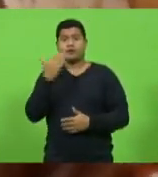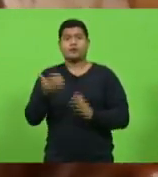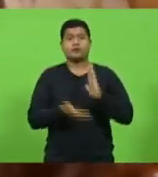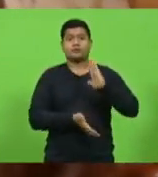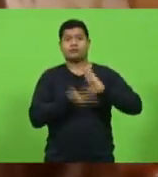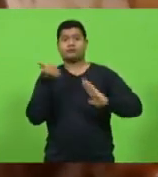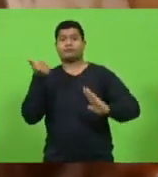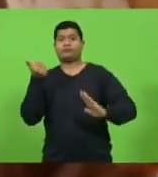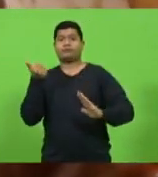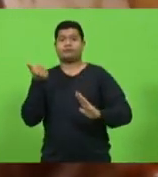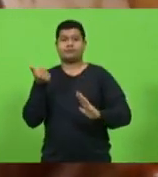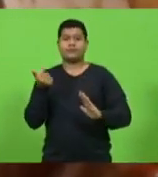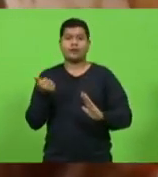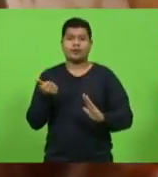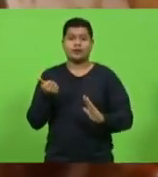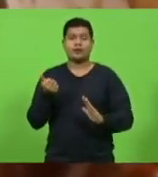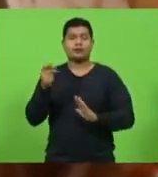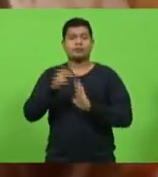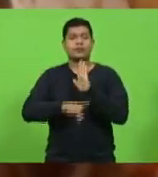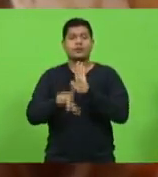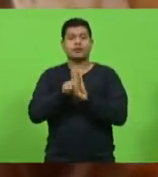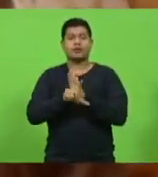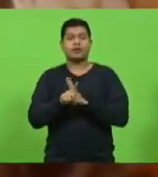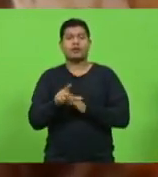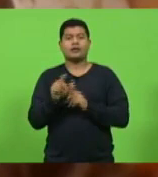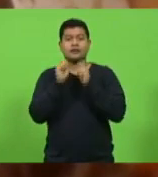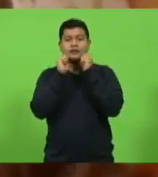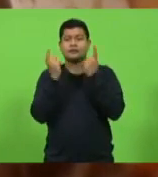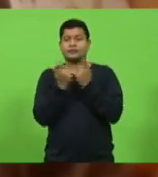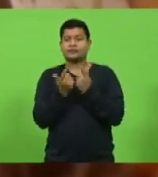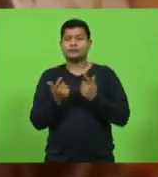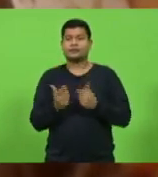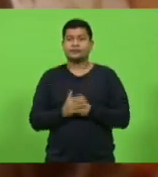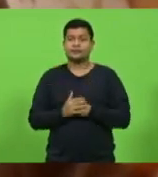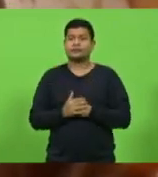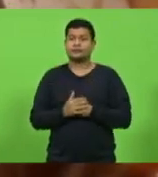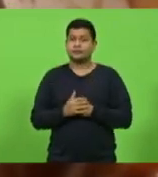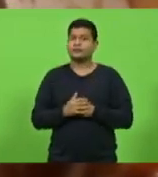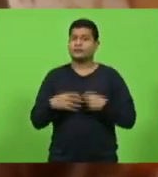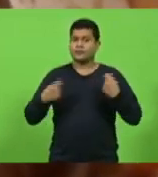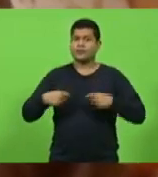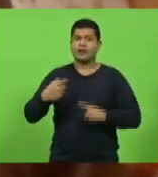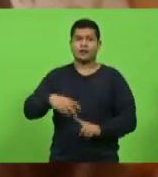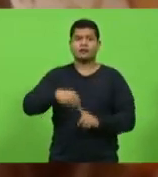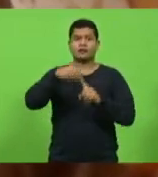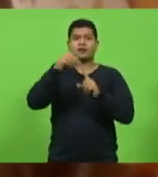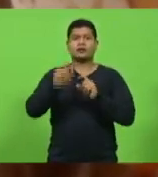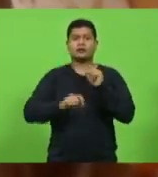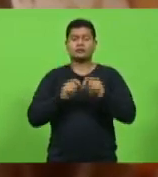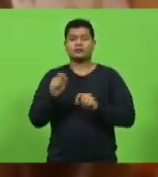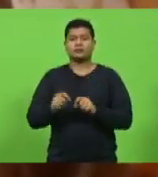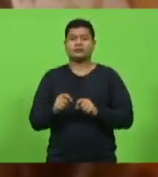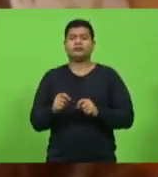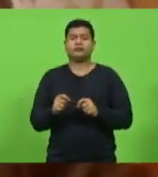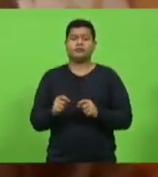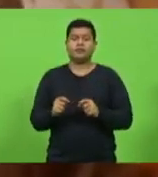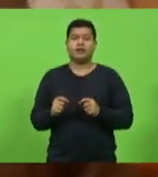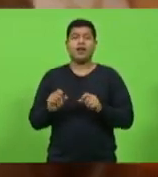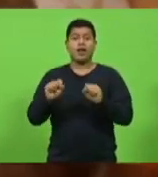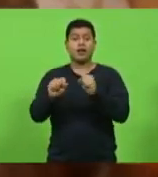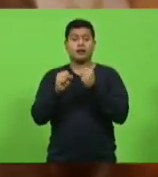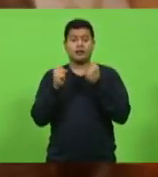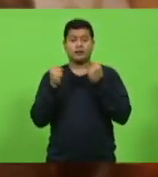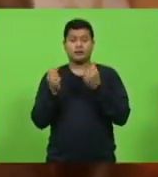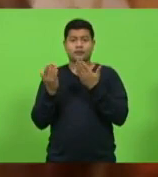de lei da Alesc. Vale destacar aqui, excelências, que na própria defesa,